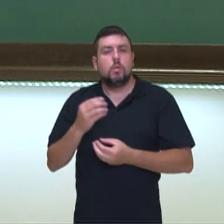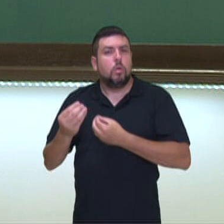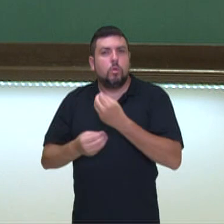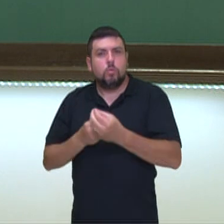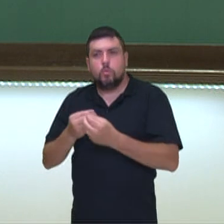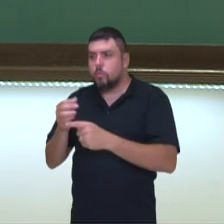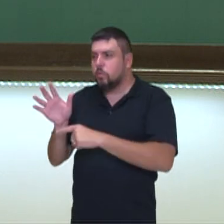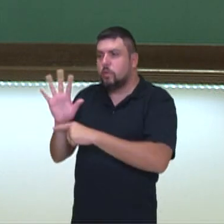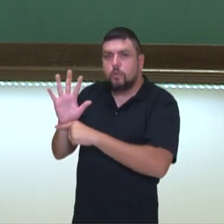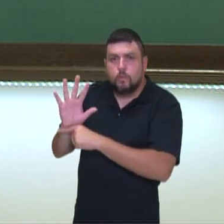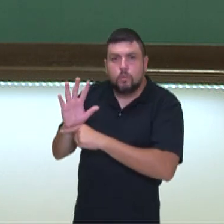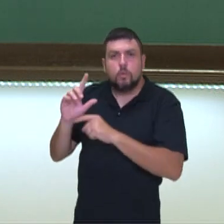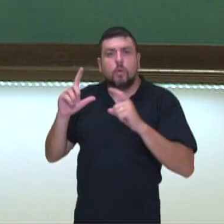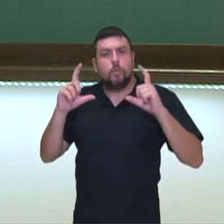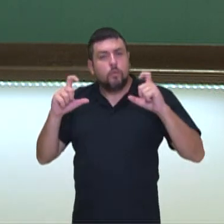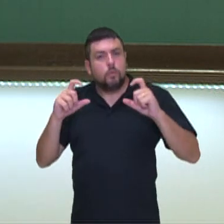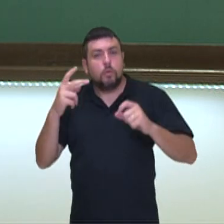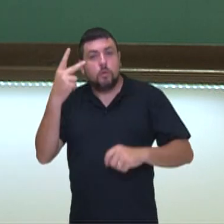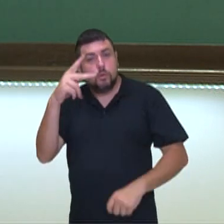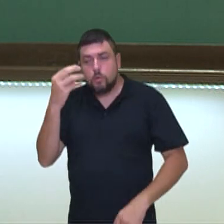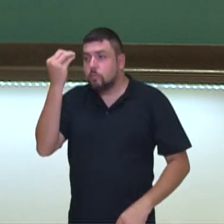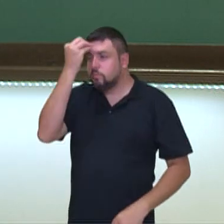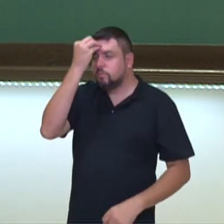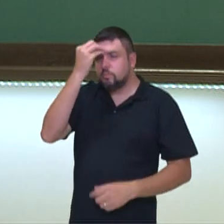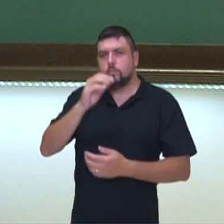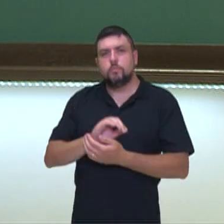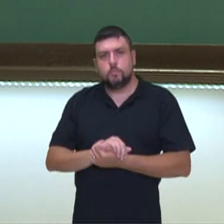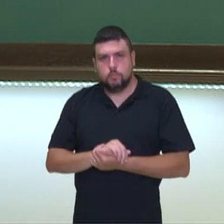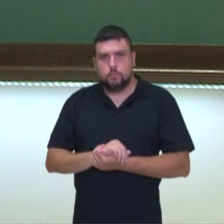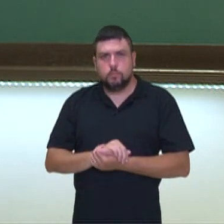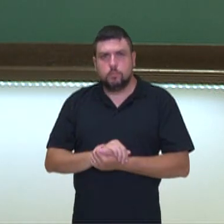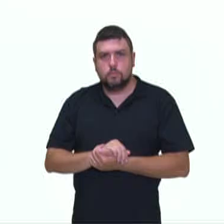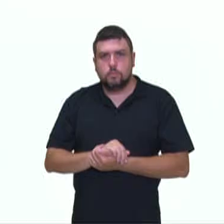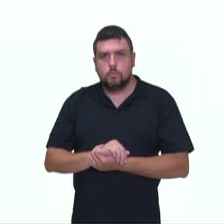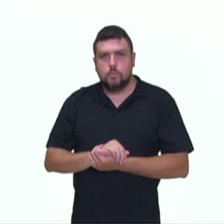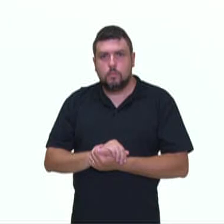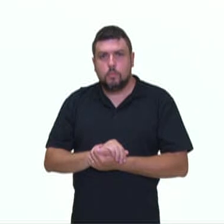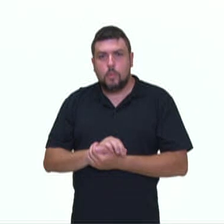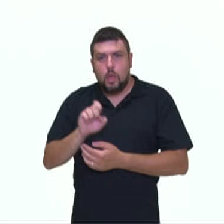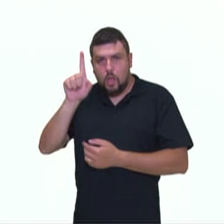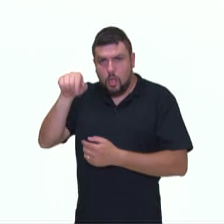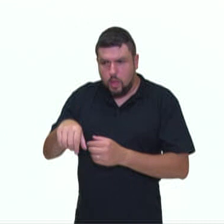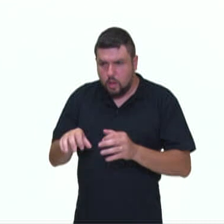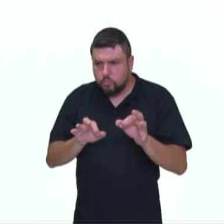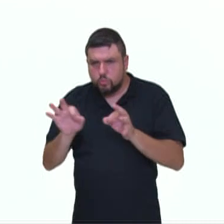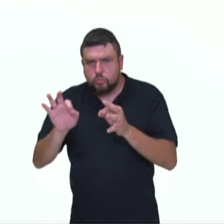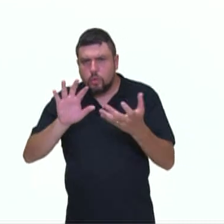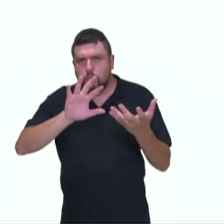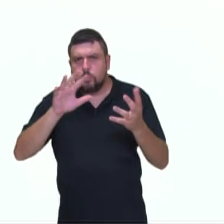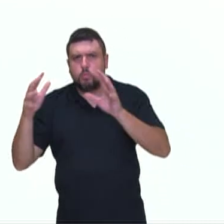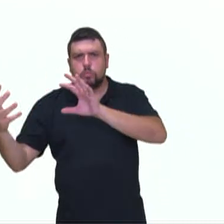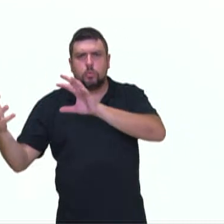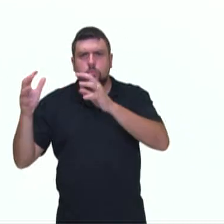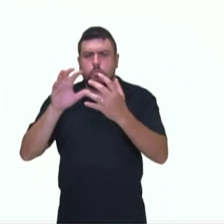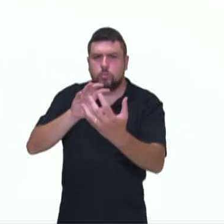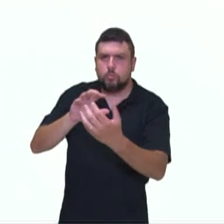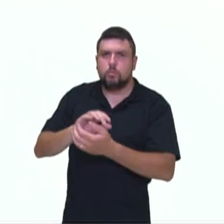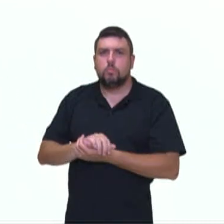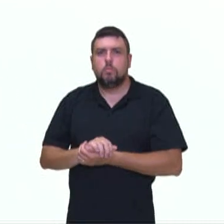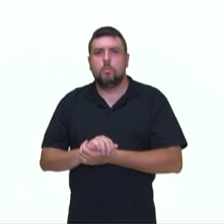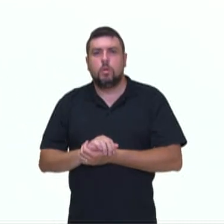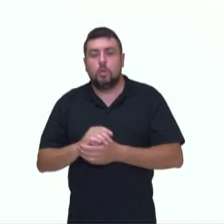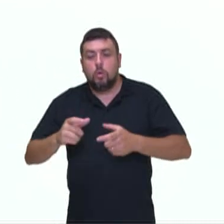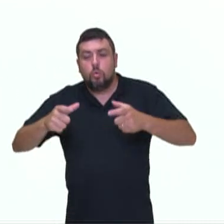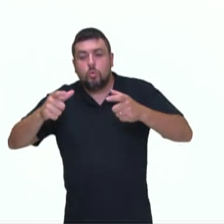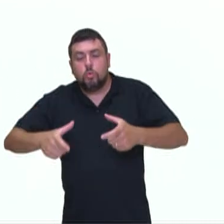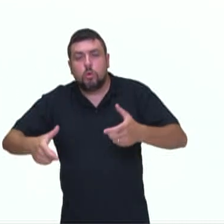de fotografia e somente da sua memória. Em geral são obras tridimensionais, é criada uma relação da obra com o